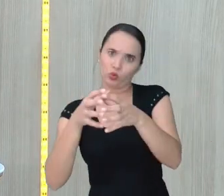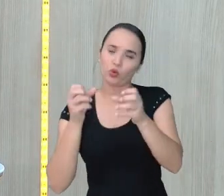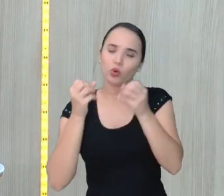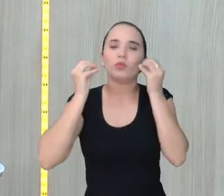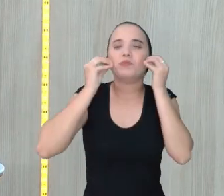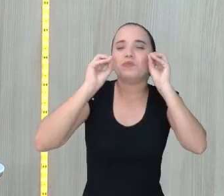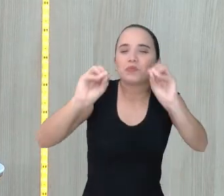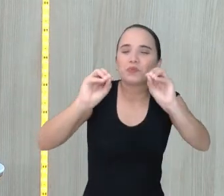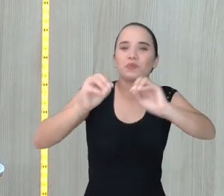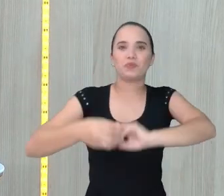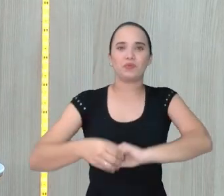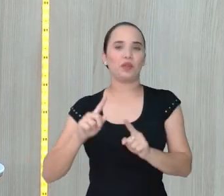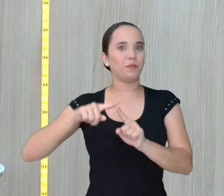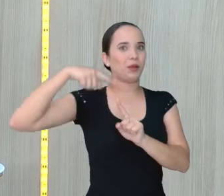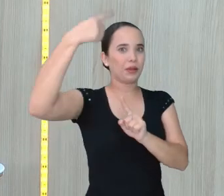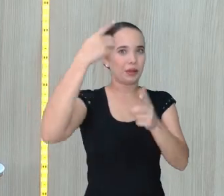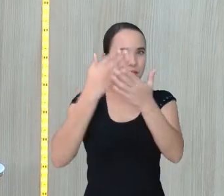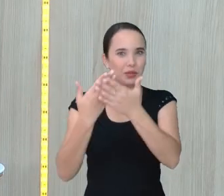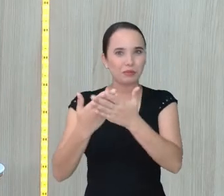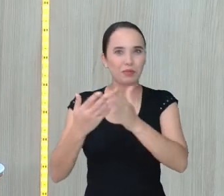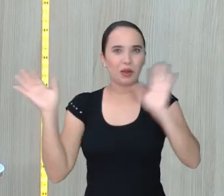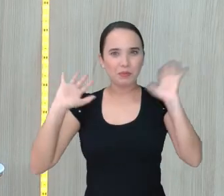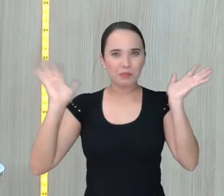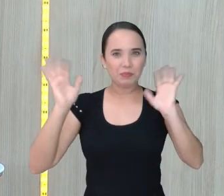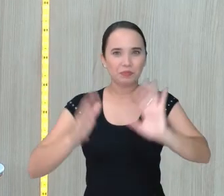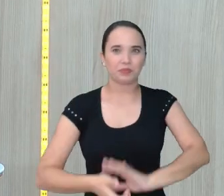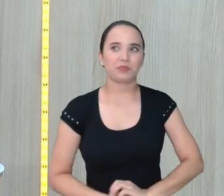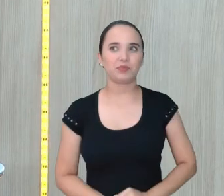Então, beijo e até a próxima aula. Tchau,